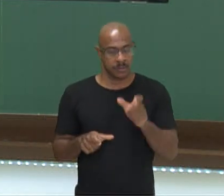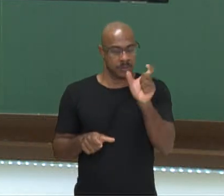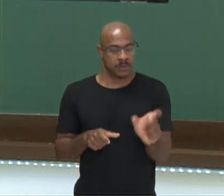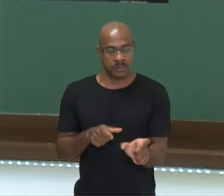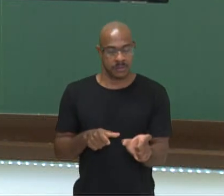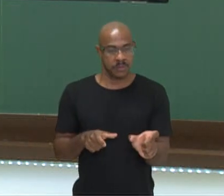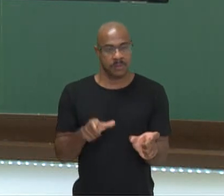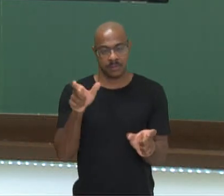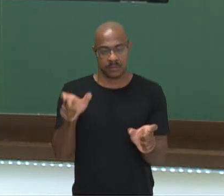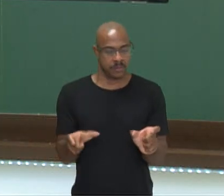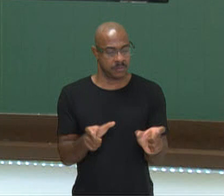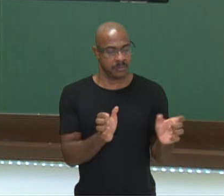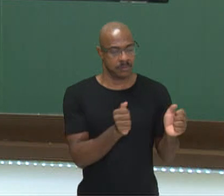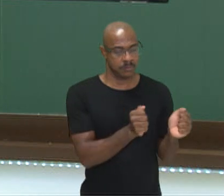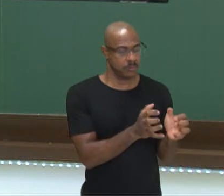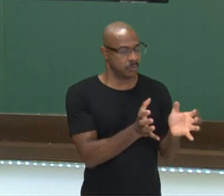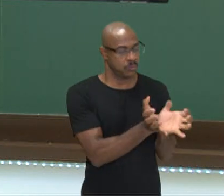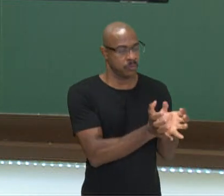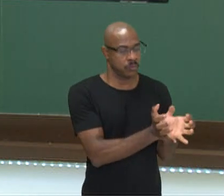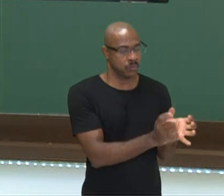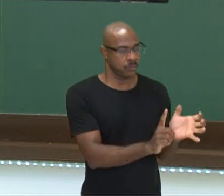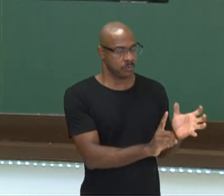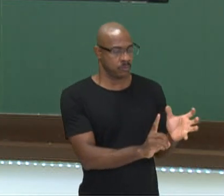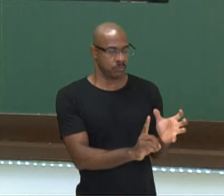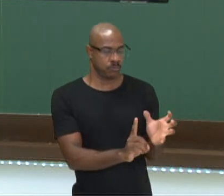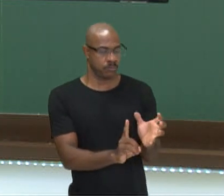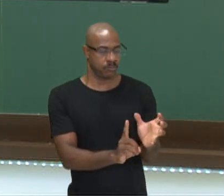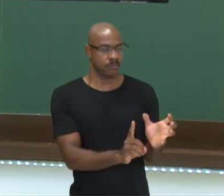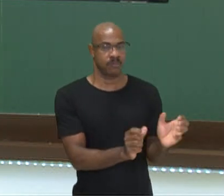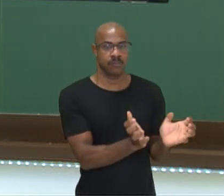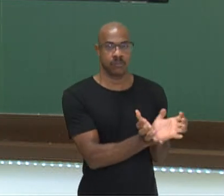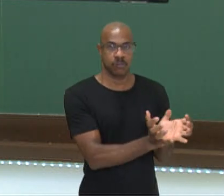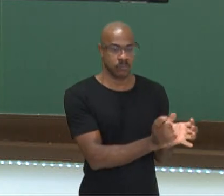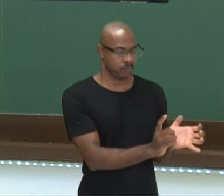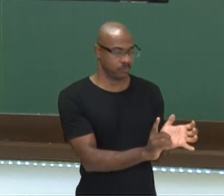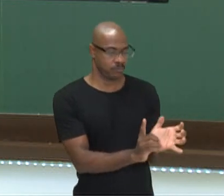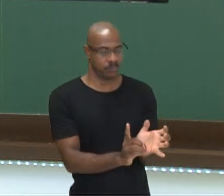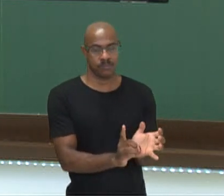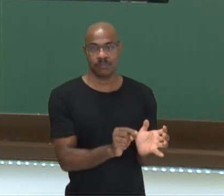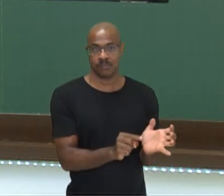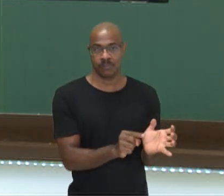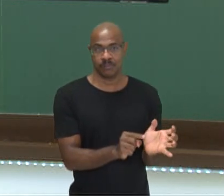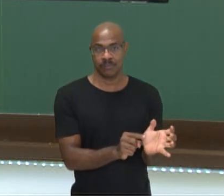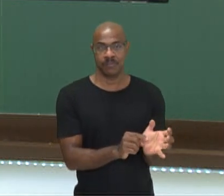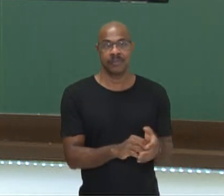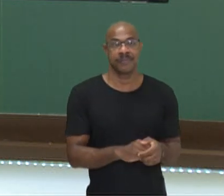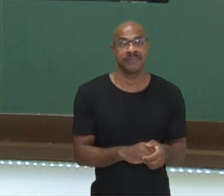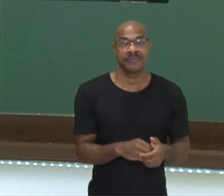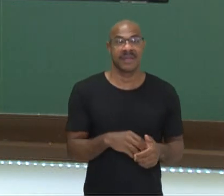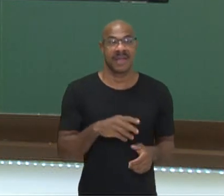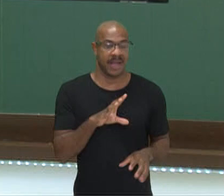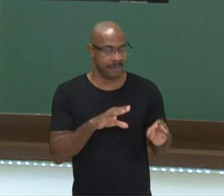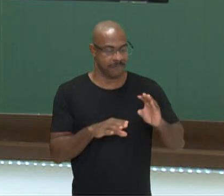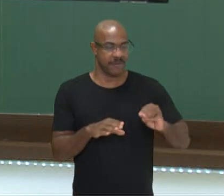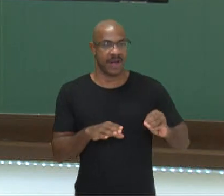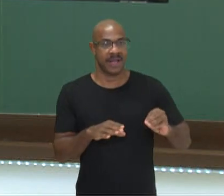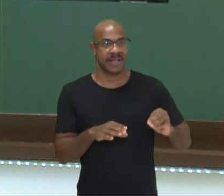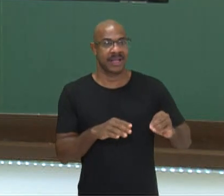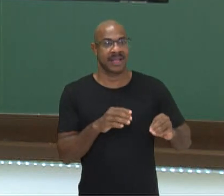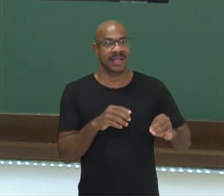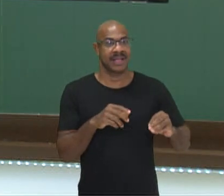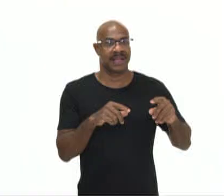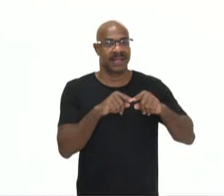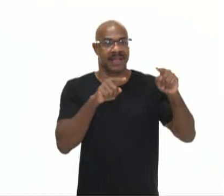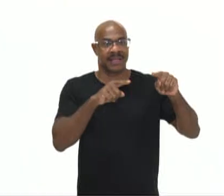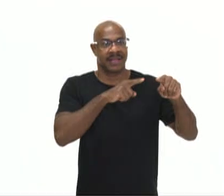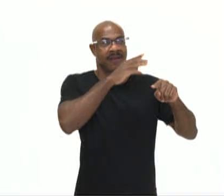chegou acompanhado do grupo. As falas que ele apresenta, nós temos ali linhas verticais. É o que nós conseguimos